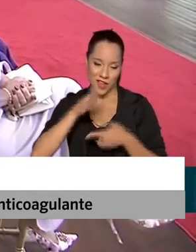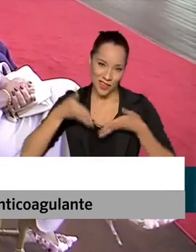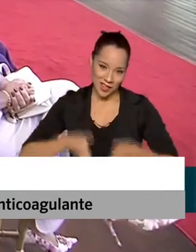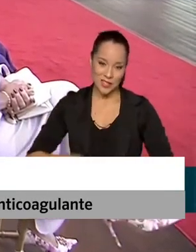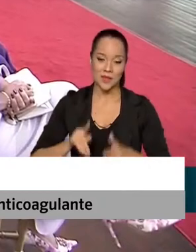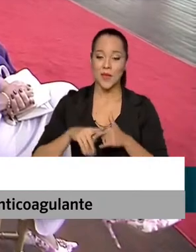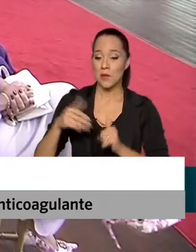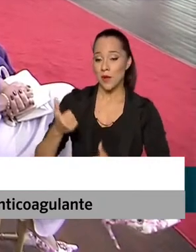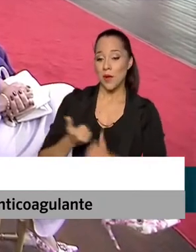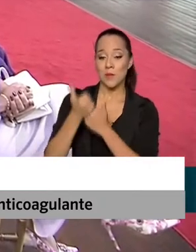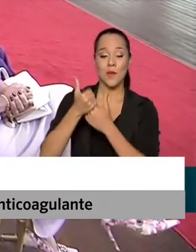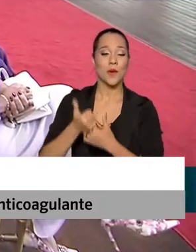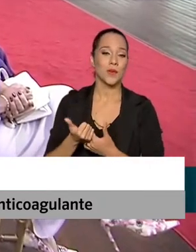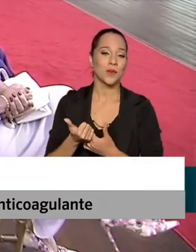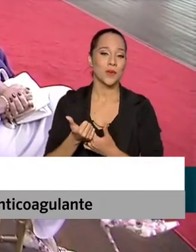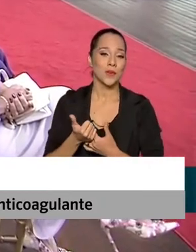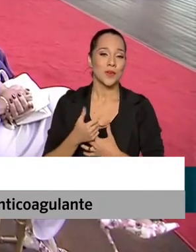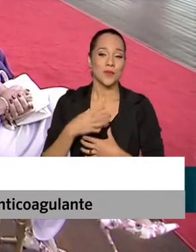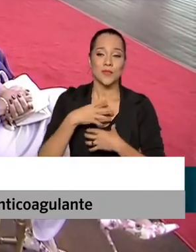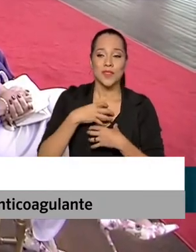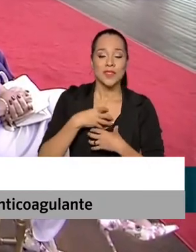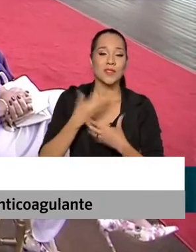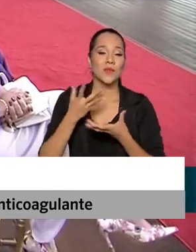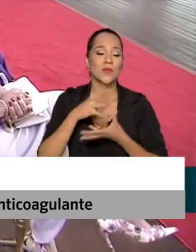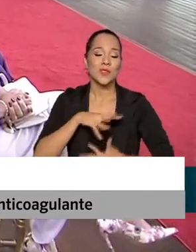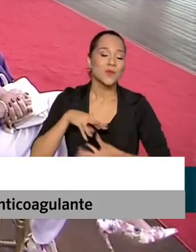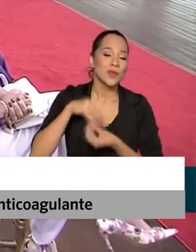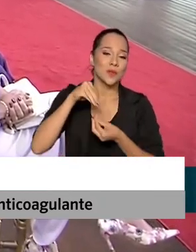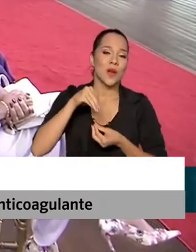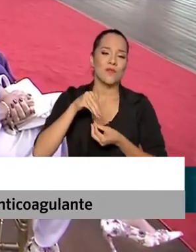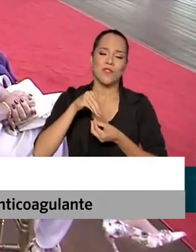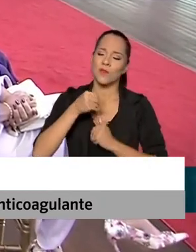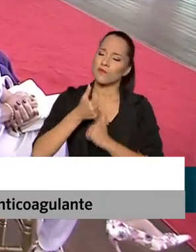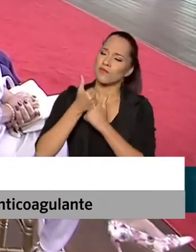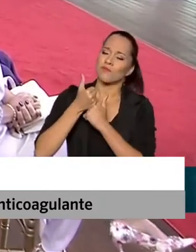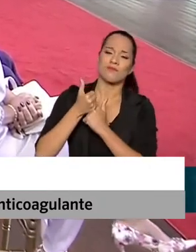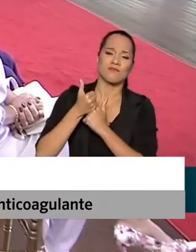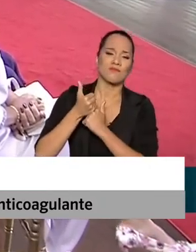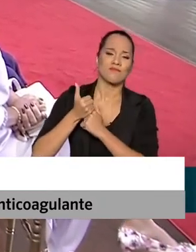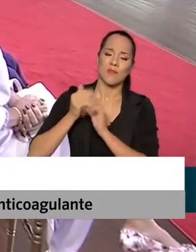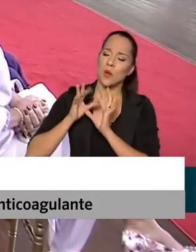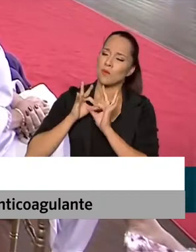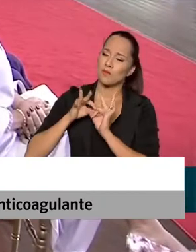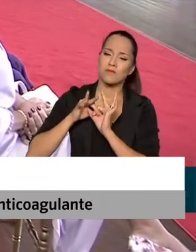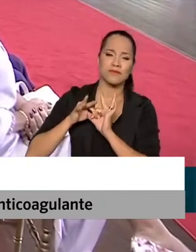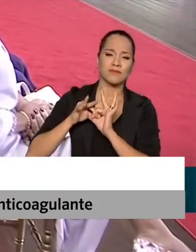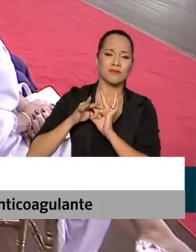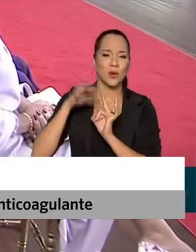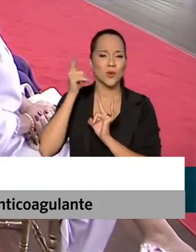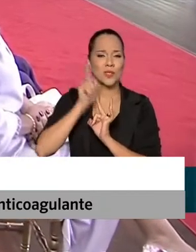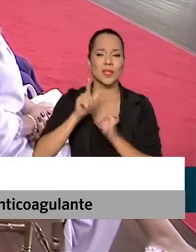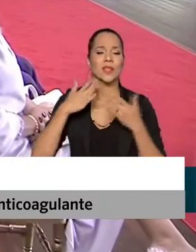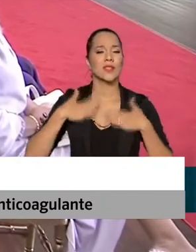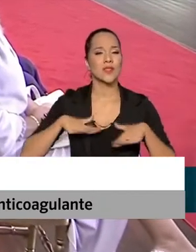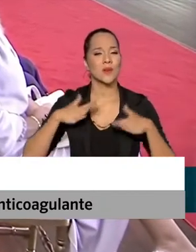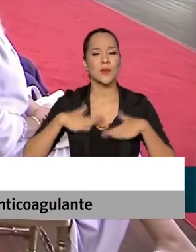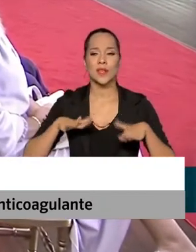apoio físico e espiritual. Foram meu sustentáculo firme e seguro que me proporcionou a tranquilidade